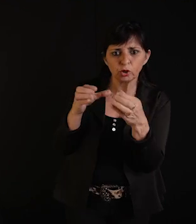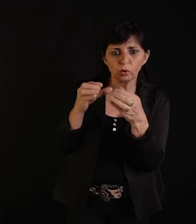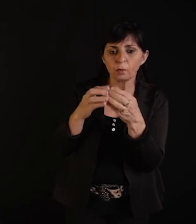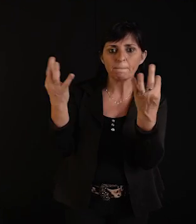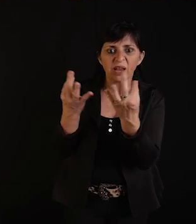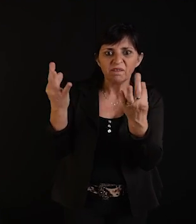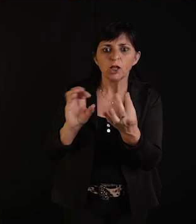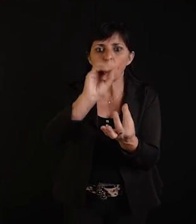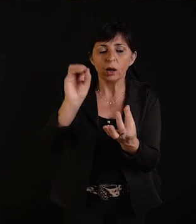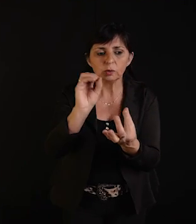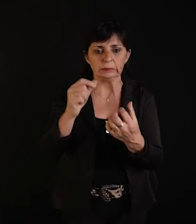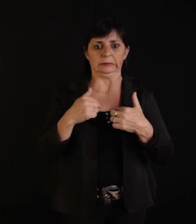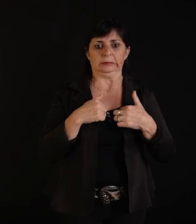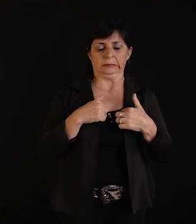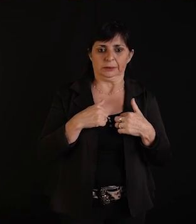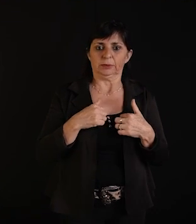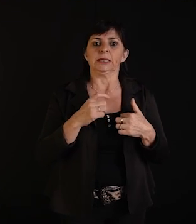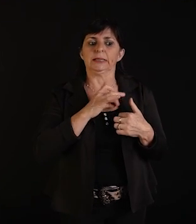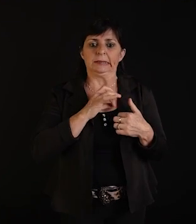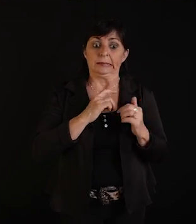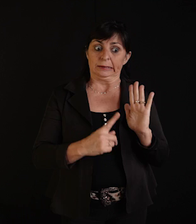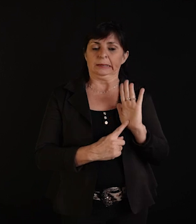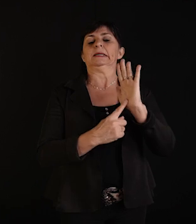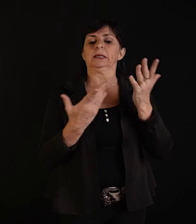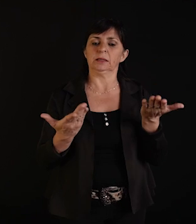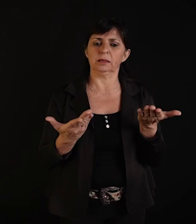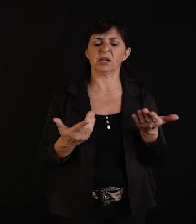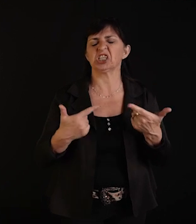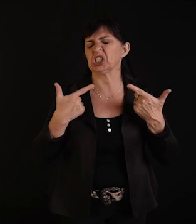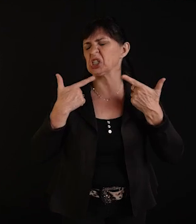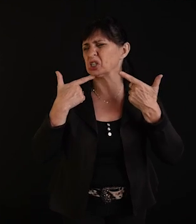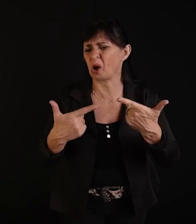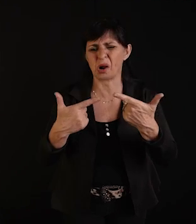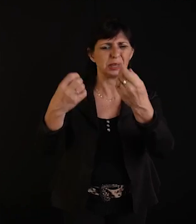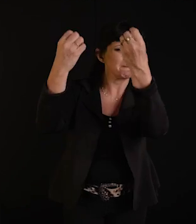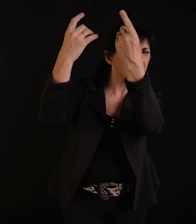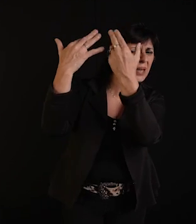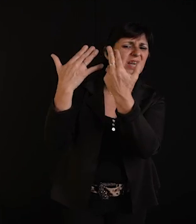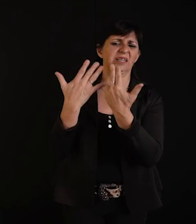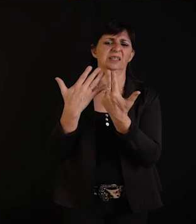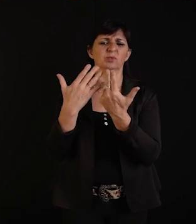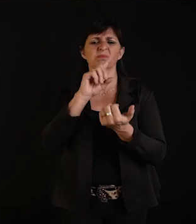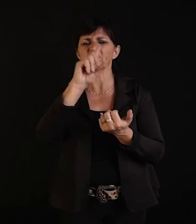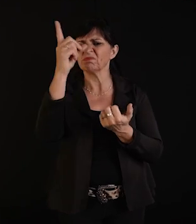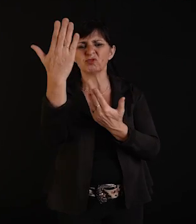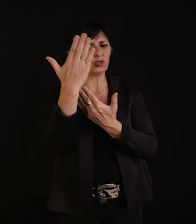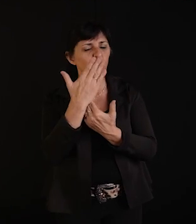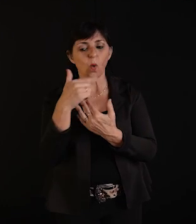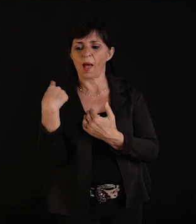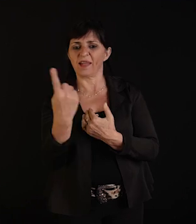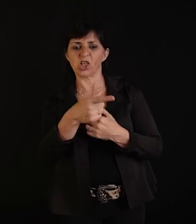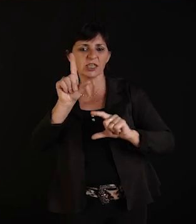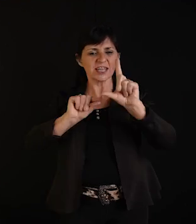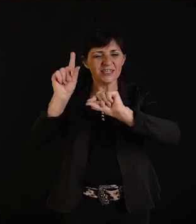Mas, cara, eu tive muita sorte, nós tivemos muita sorte e muitas bênçãos para nós, os Monarcas, a nossa estrela brilhou mais uma